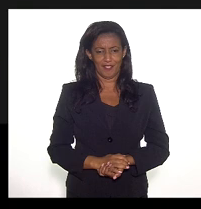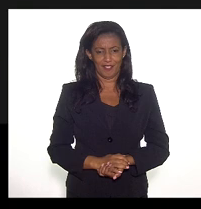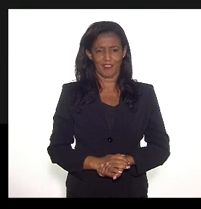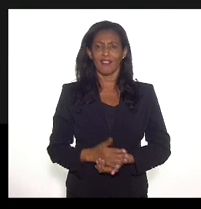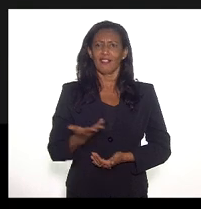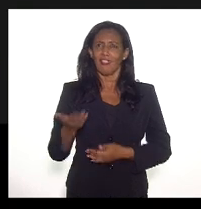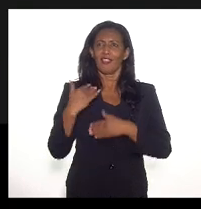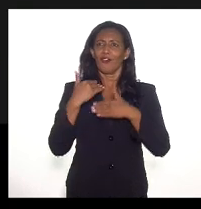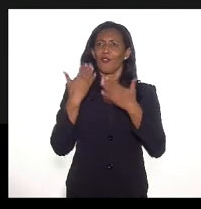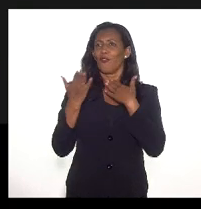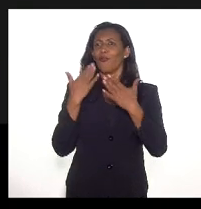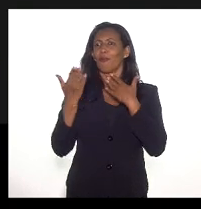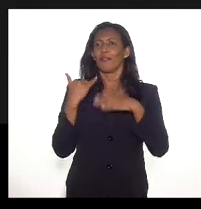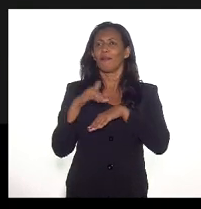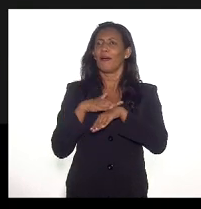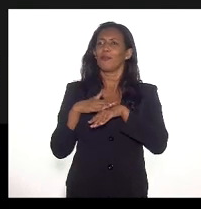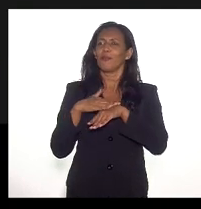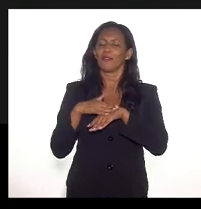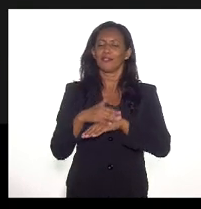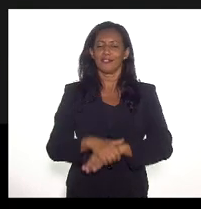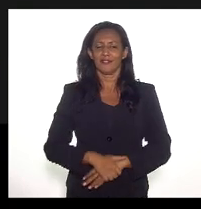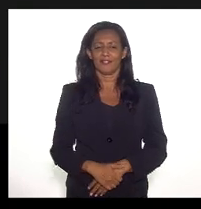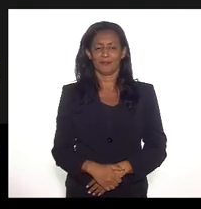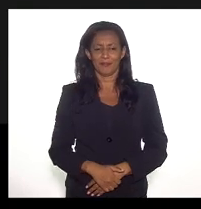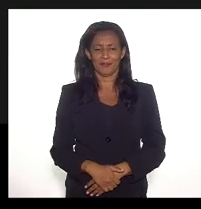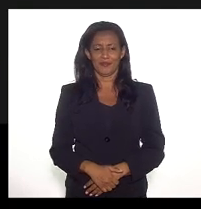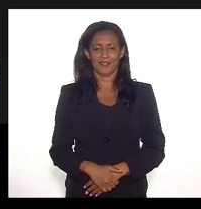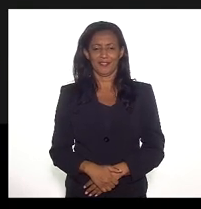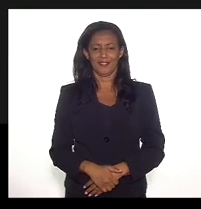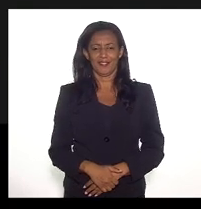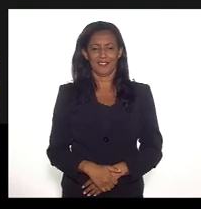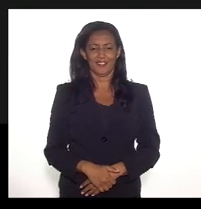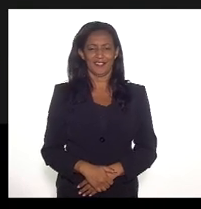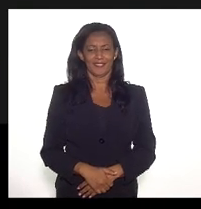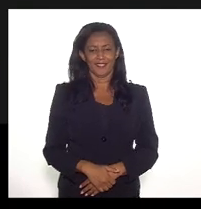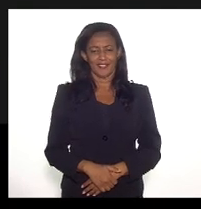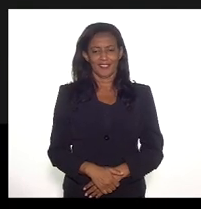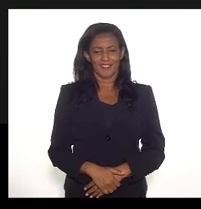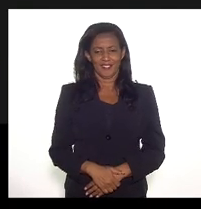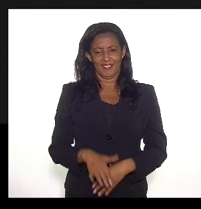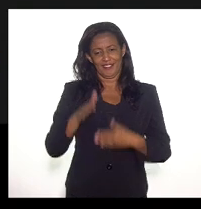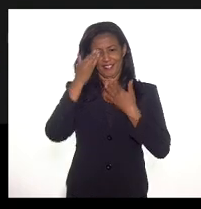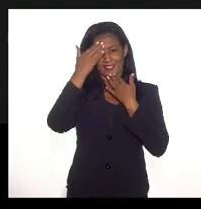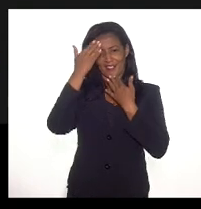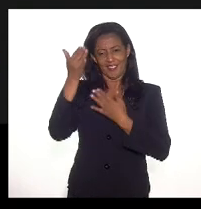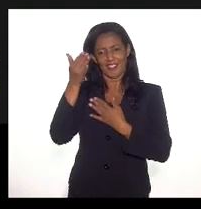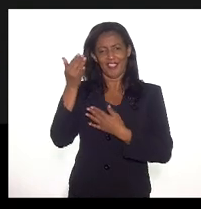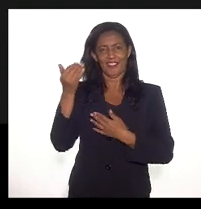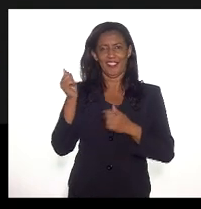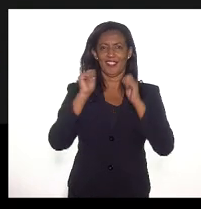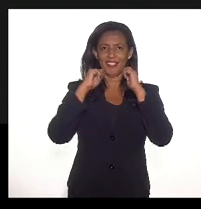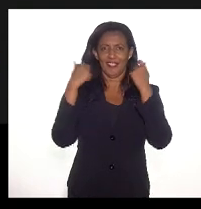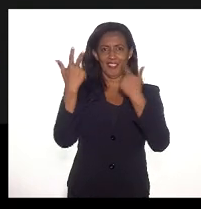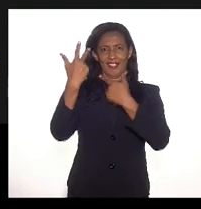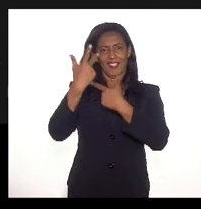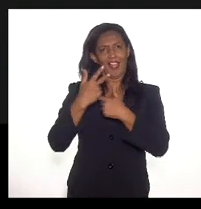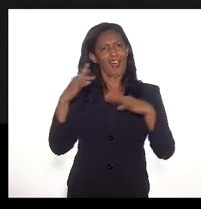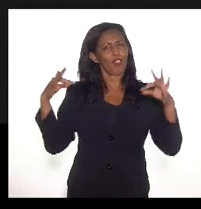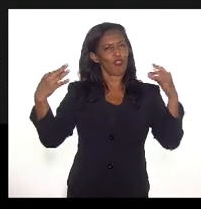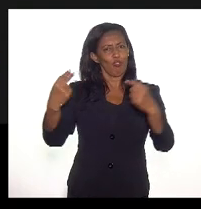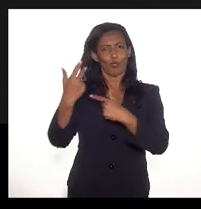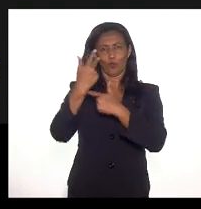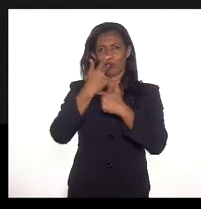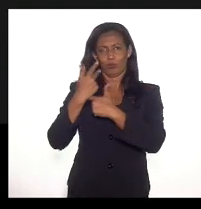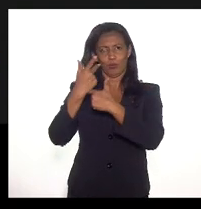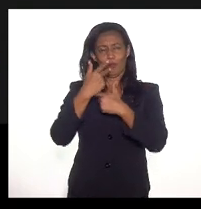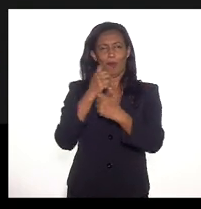Vamos bater mais um papo. Gente, o Rosenberg é uma figura. Que susto. Esse então, aqui estava passando mal. Agradeço a TV Alerj, a todos que nos acompanharam. Um abraço a